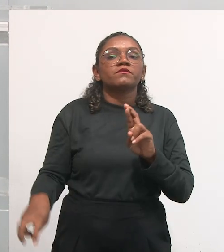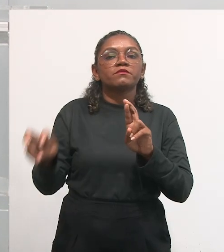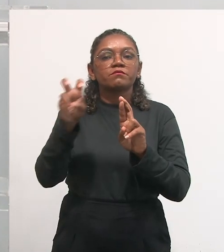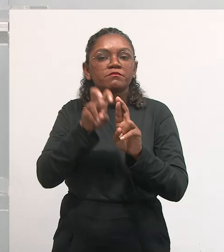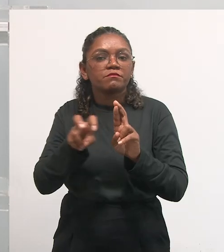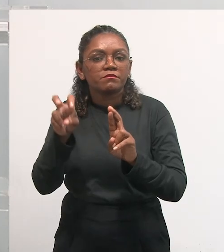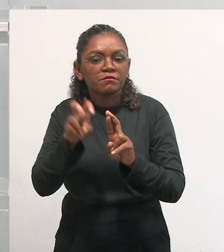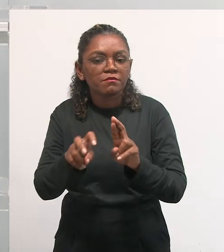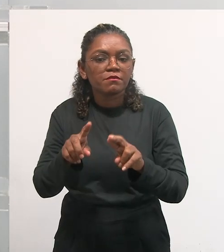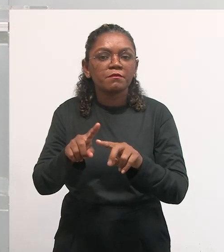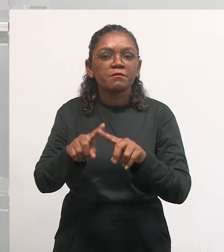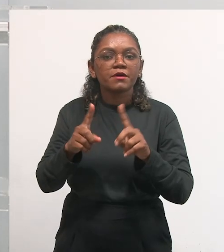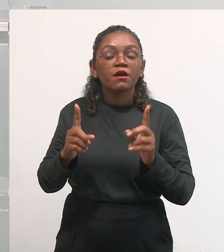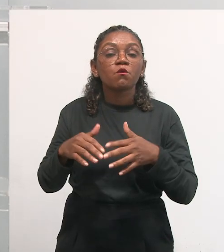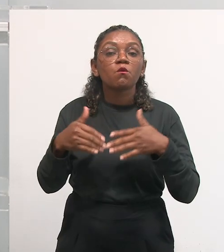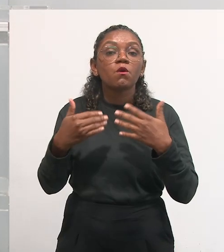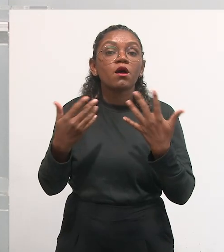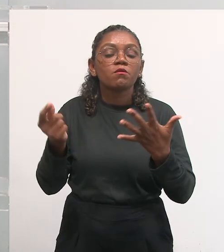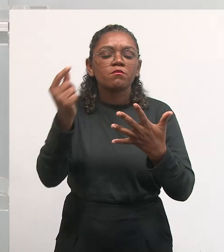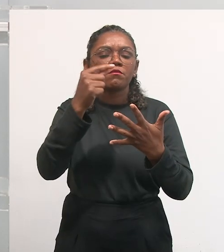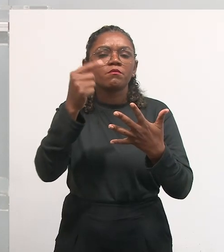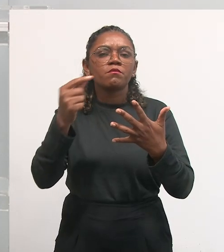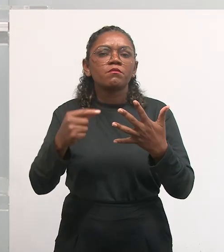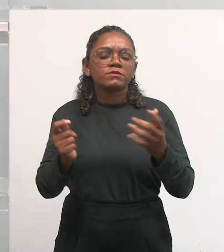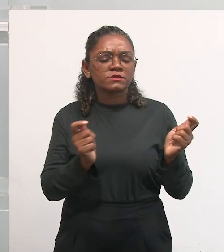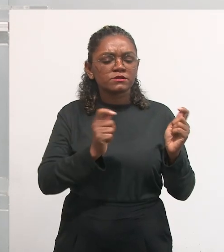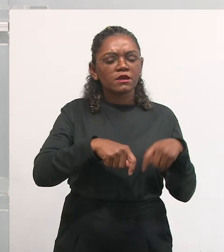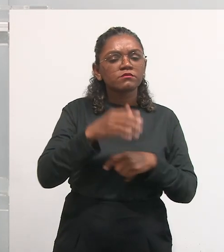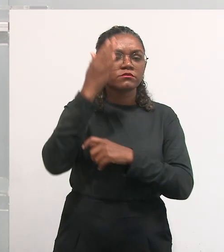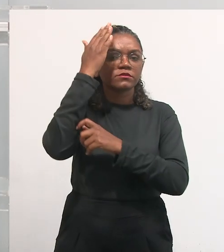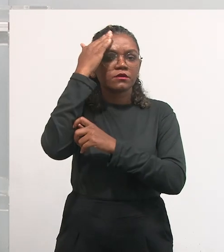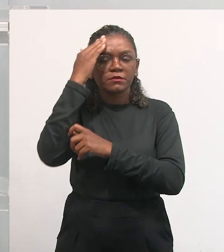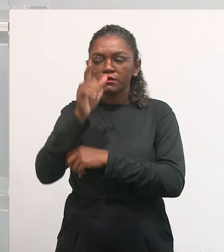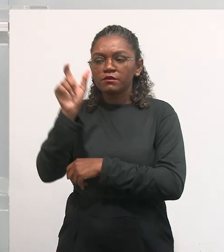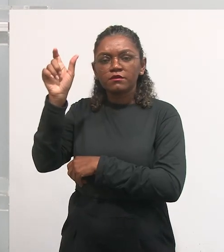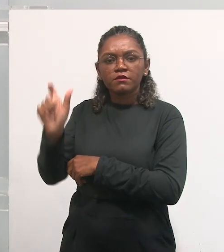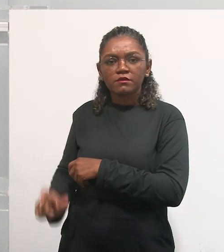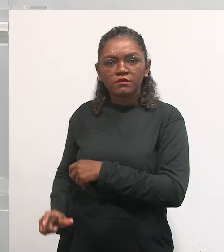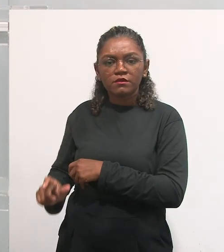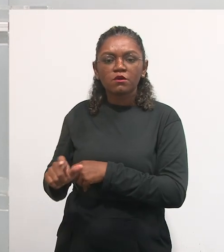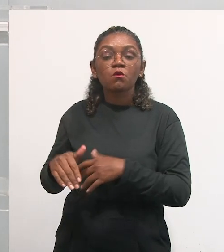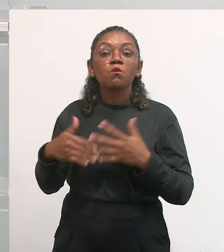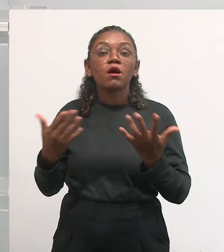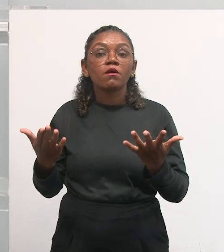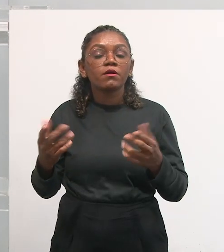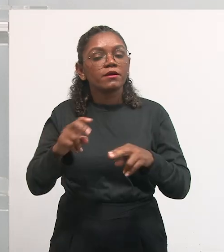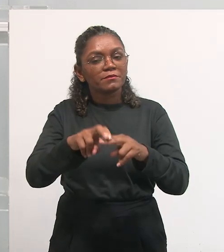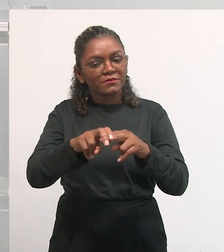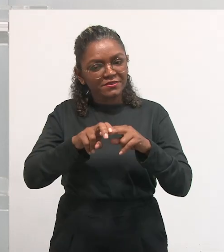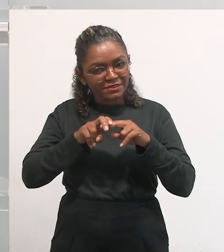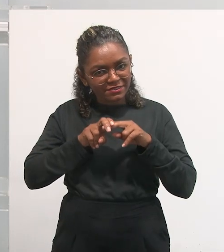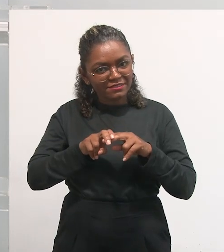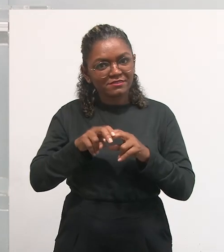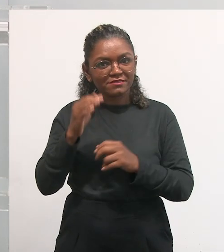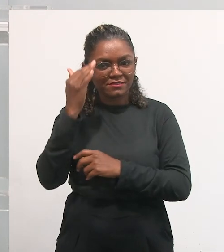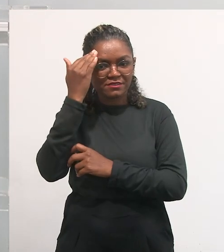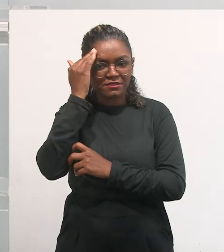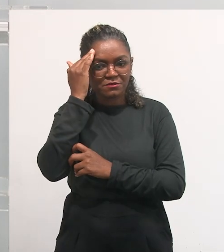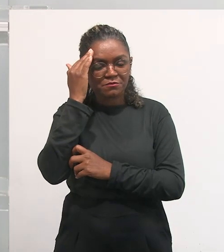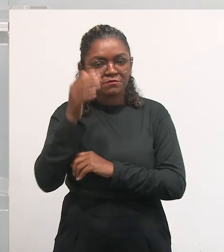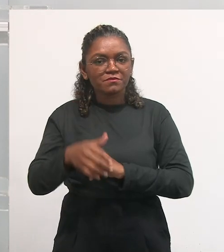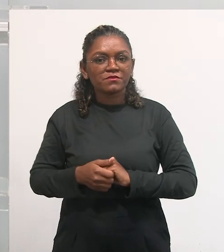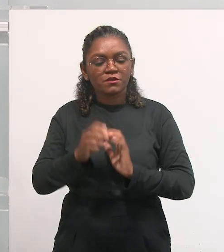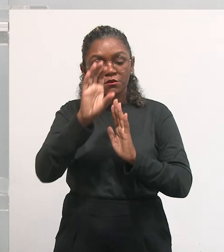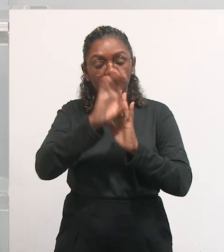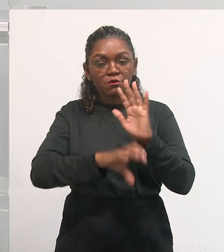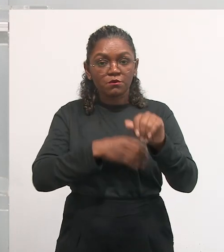competências e habilidades desse técnico exigem. E é por isso que o itinerário formativo, o currículo vai ser para esse itinerário, vai